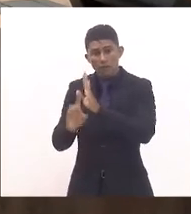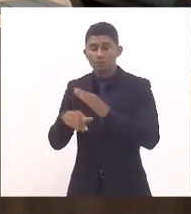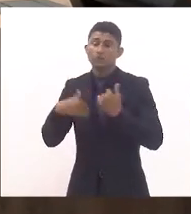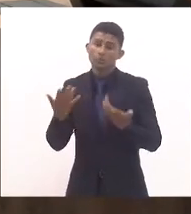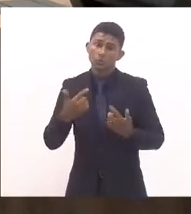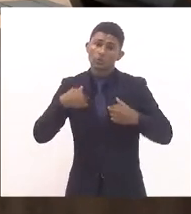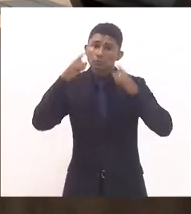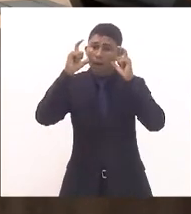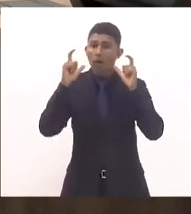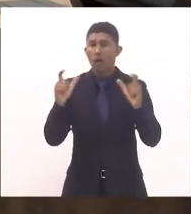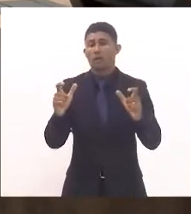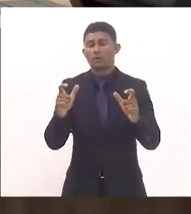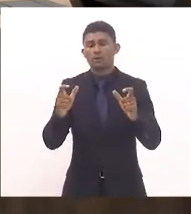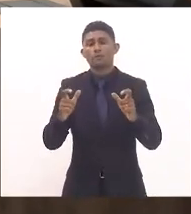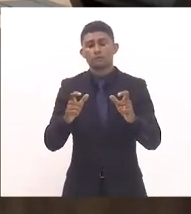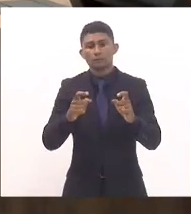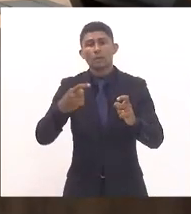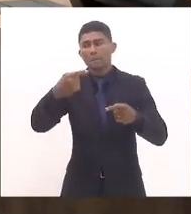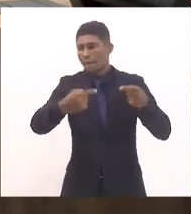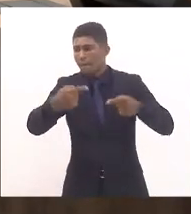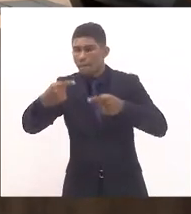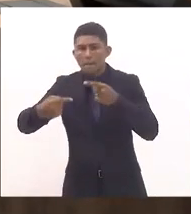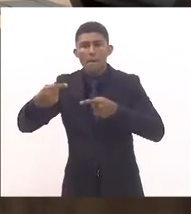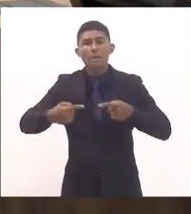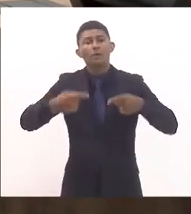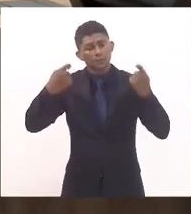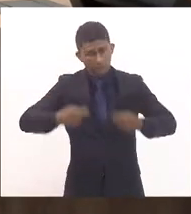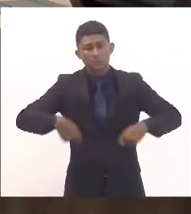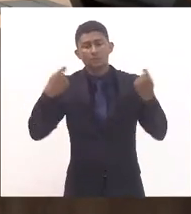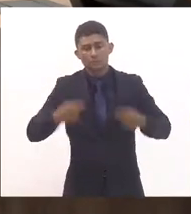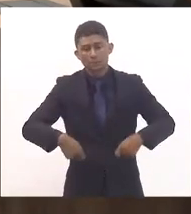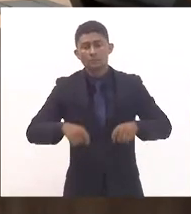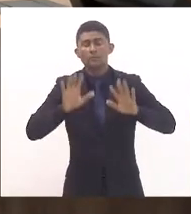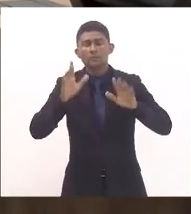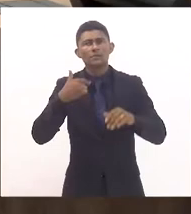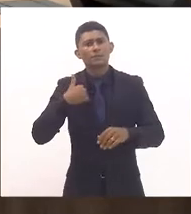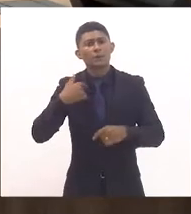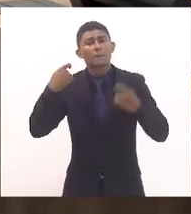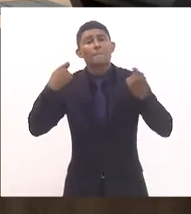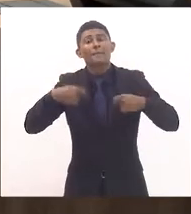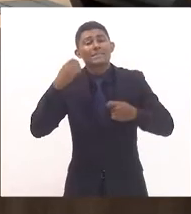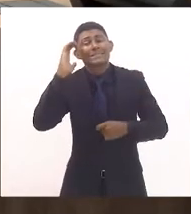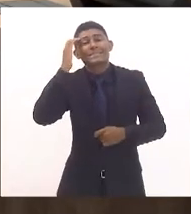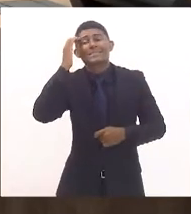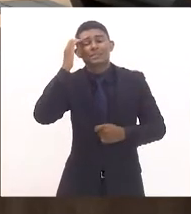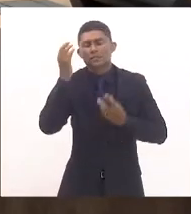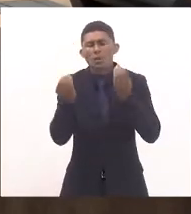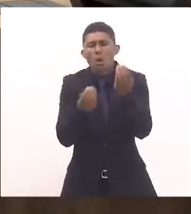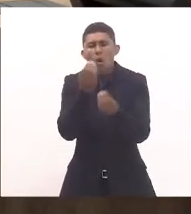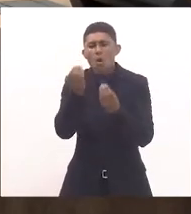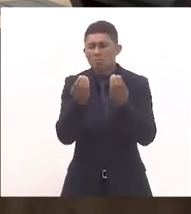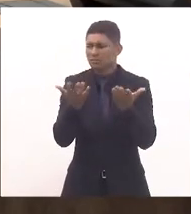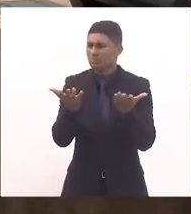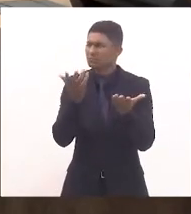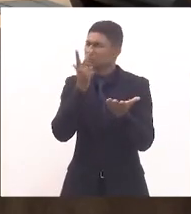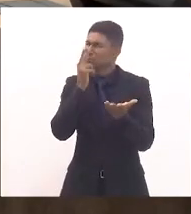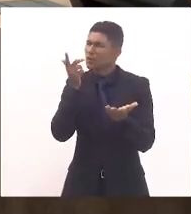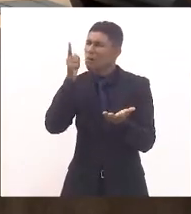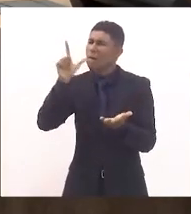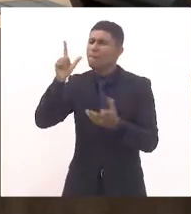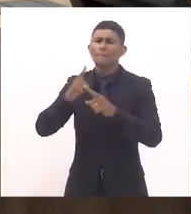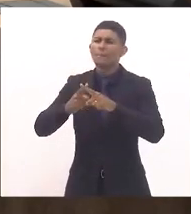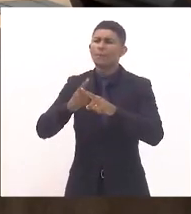interesse, eu tenho interesse que seja debatido. Mas eu queria saber como superou a primeira questão. Então, ele